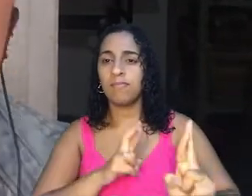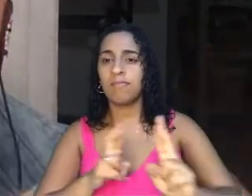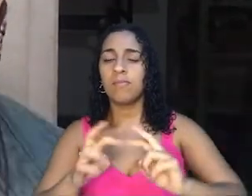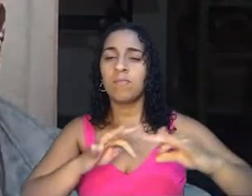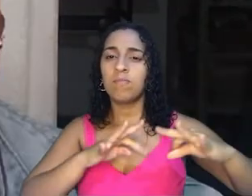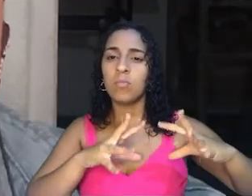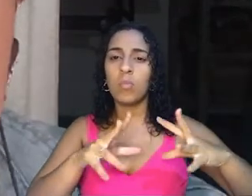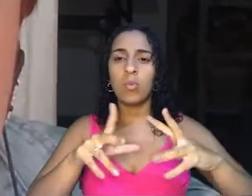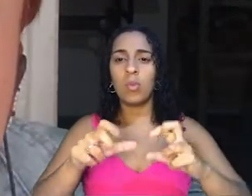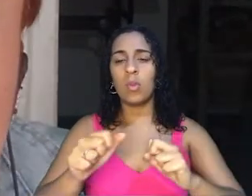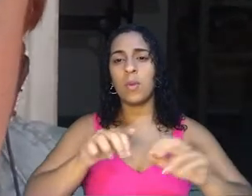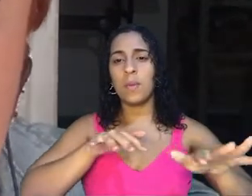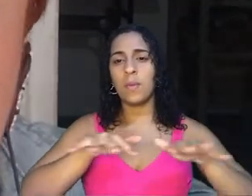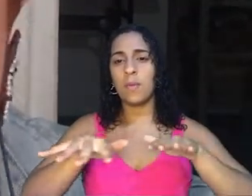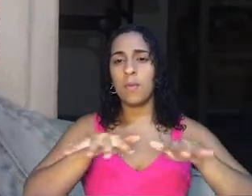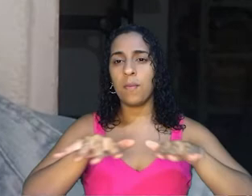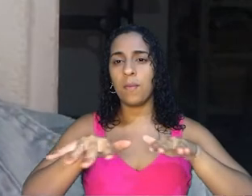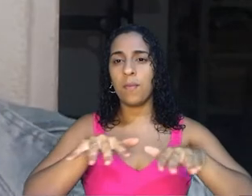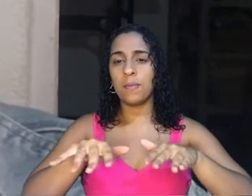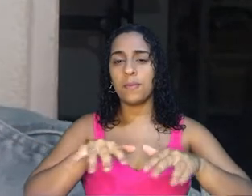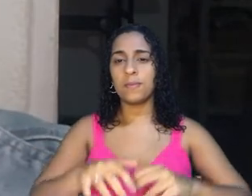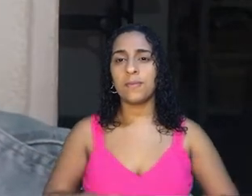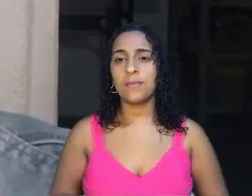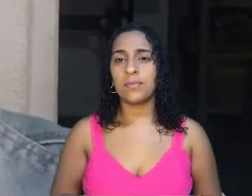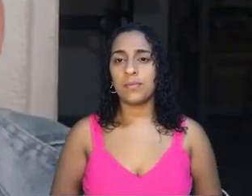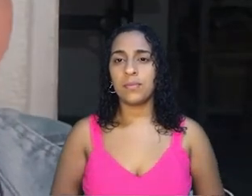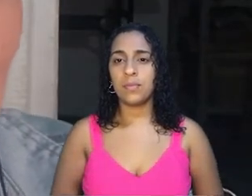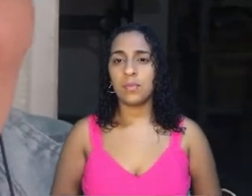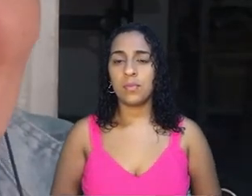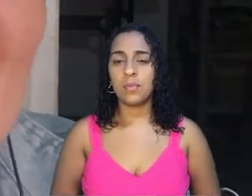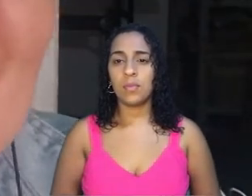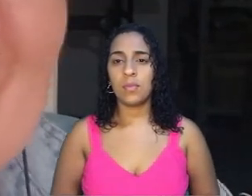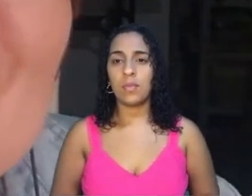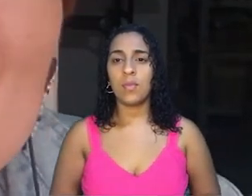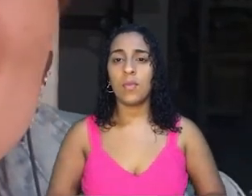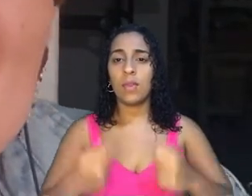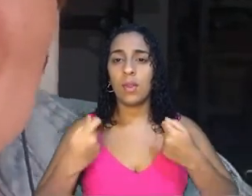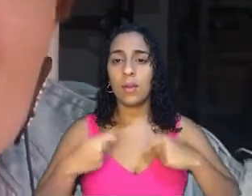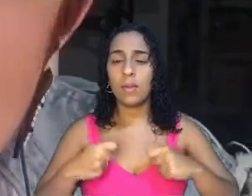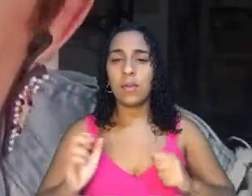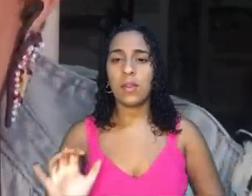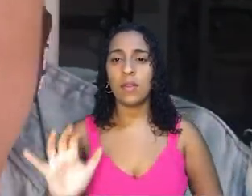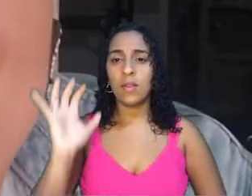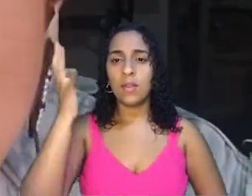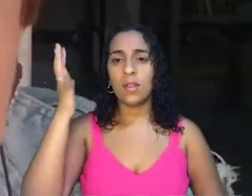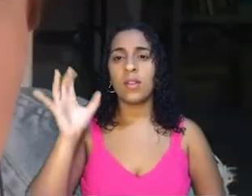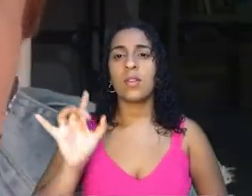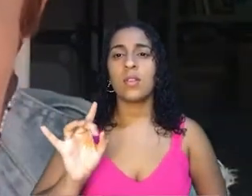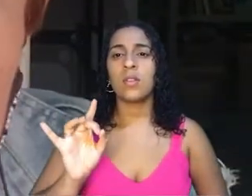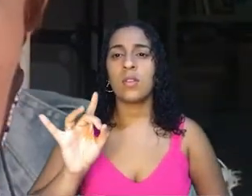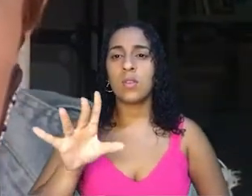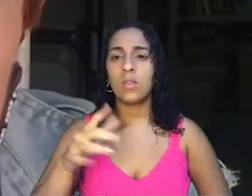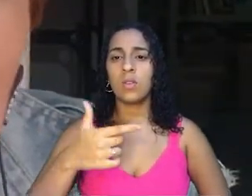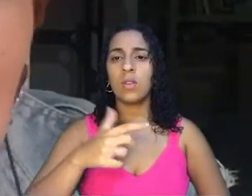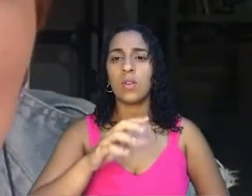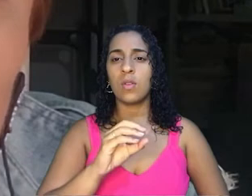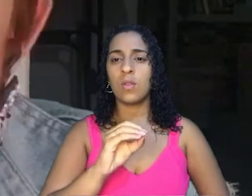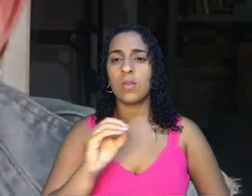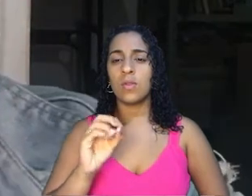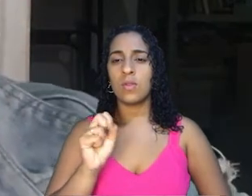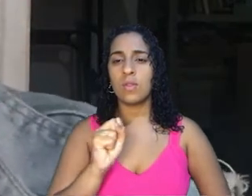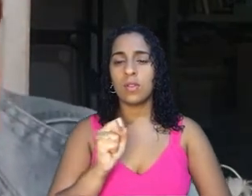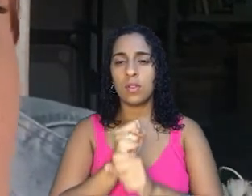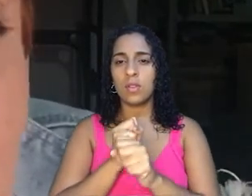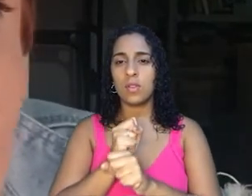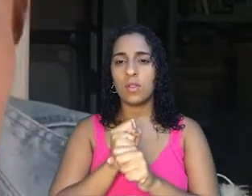em relação a todos esses movimentos bom o o exercício ele tem que ser feito não apenas nesse 200